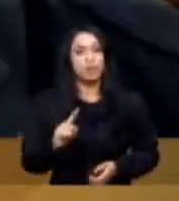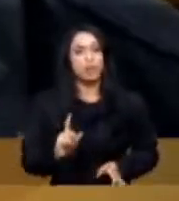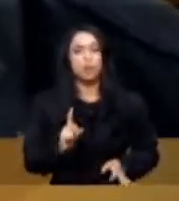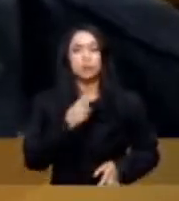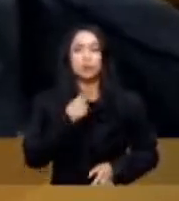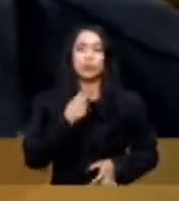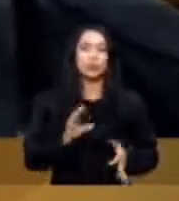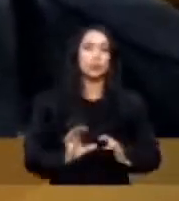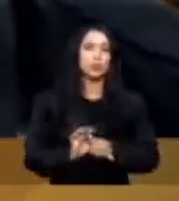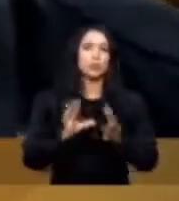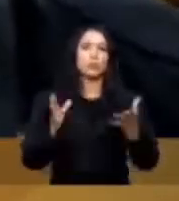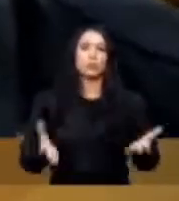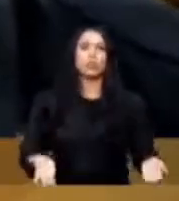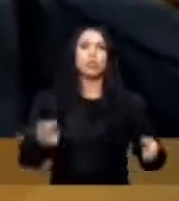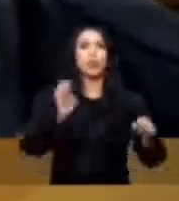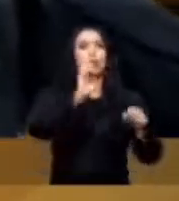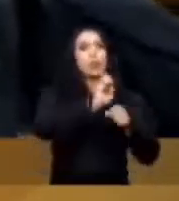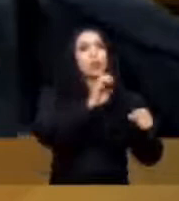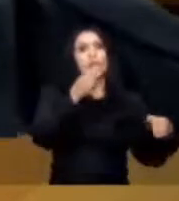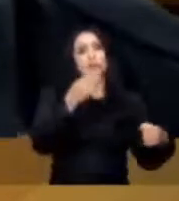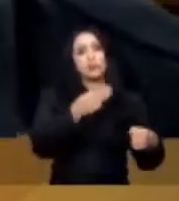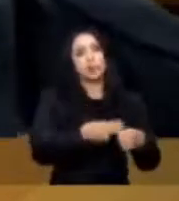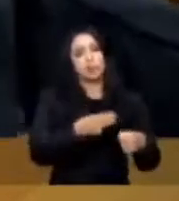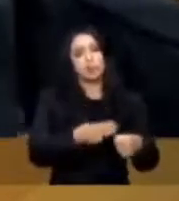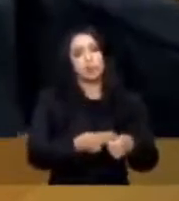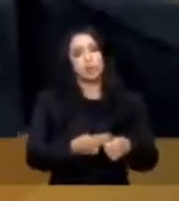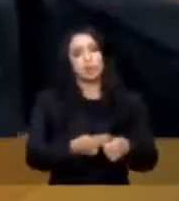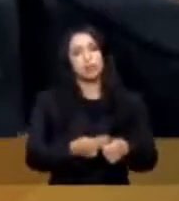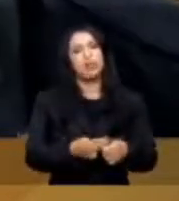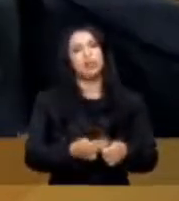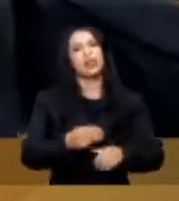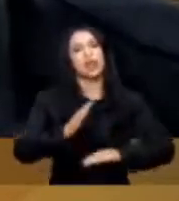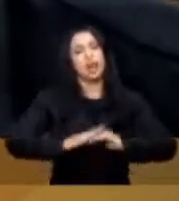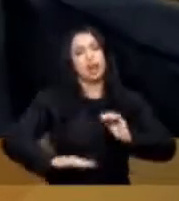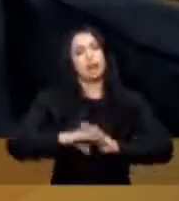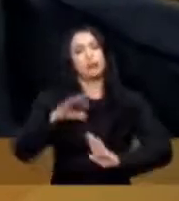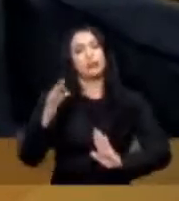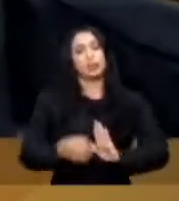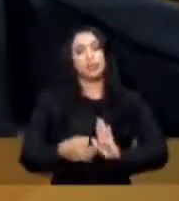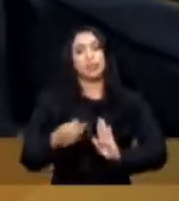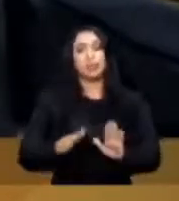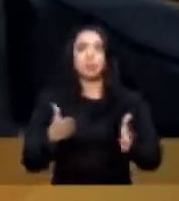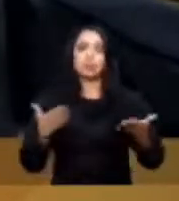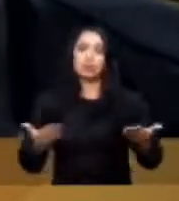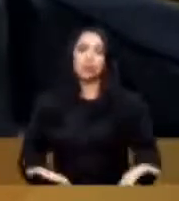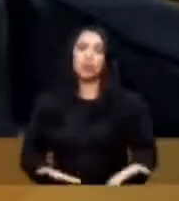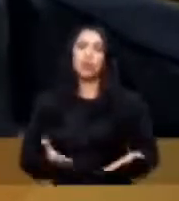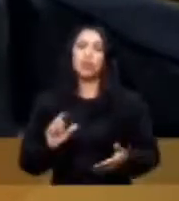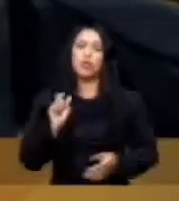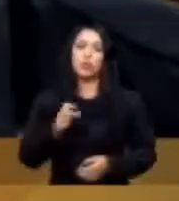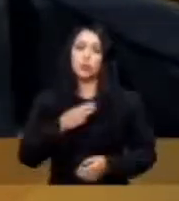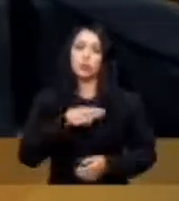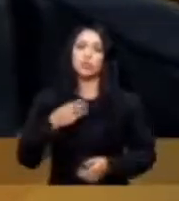a outros entes federados em invasão de sua competência. Eram esses os argumentos